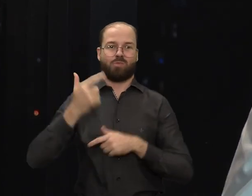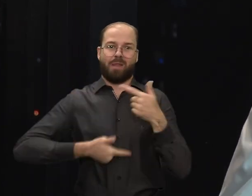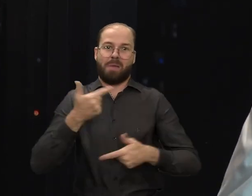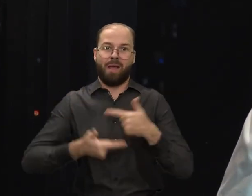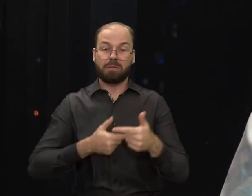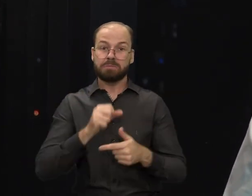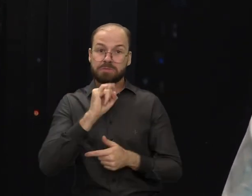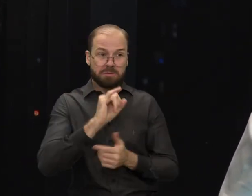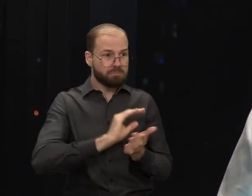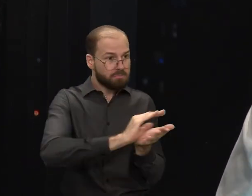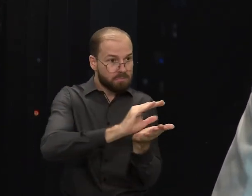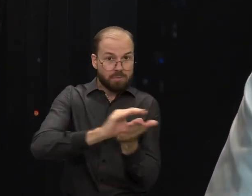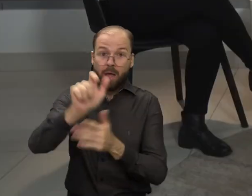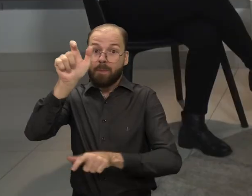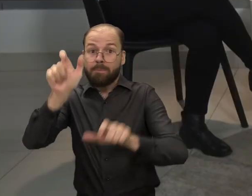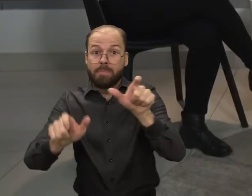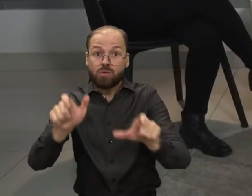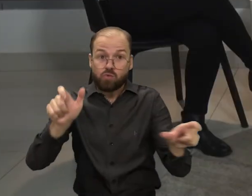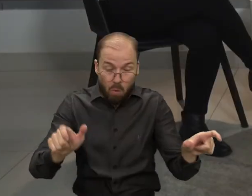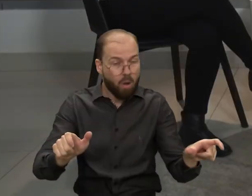não tem desenvolvimento.